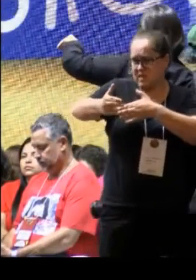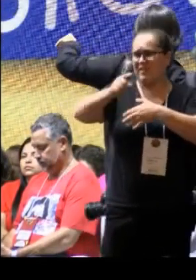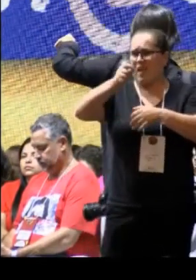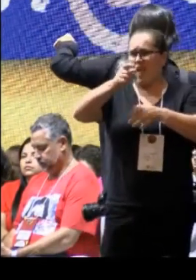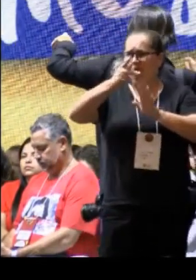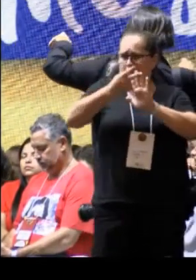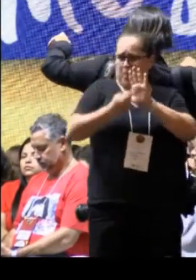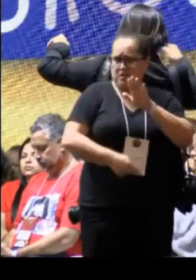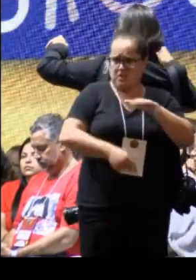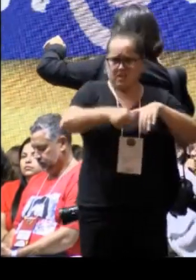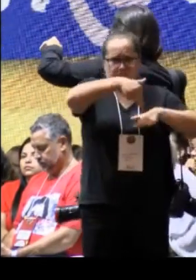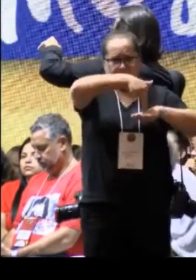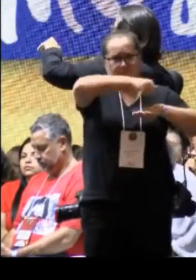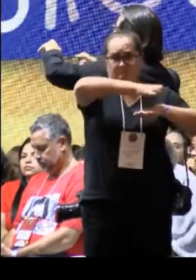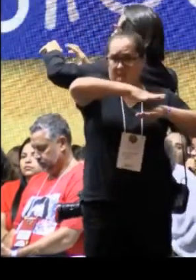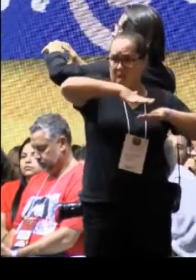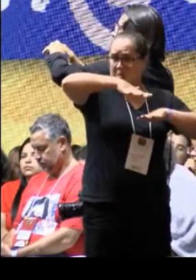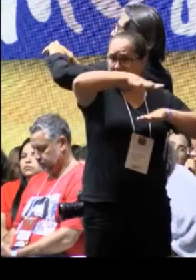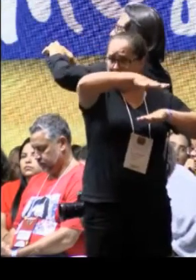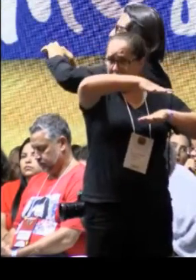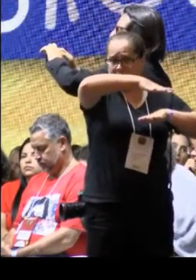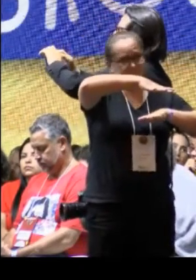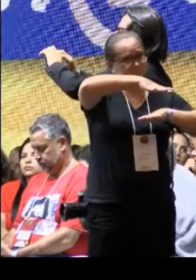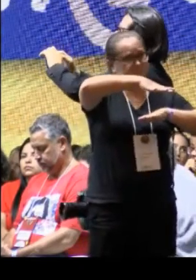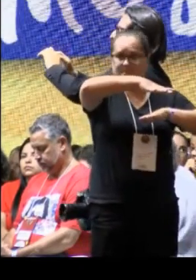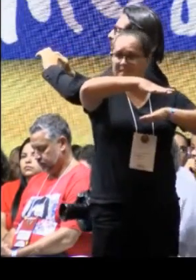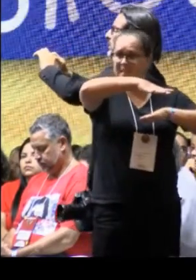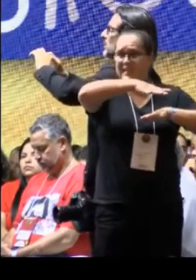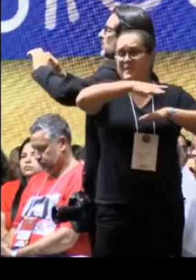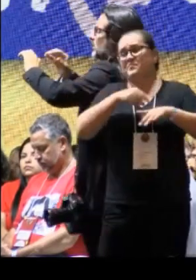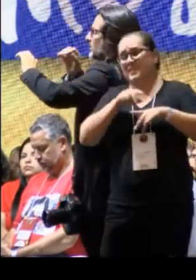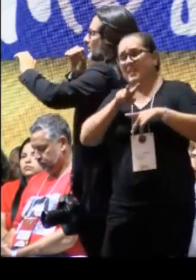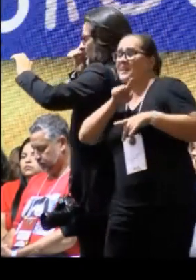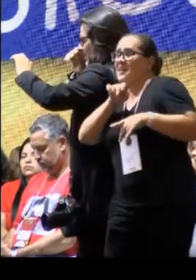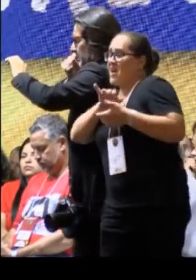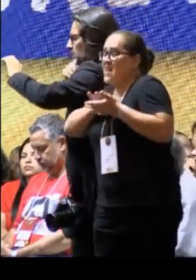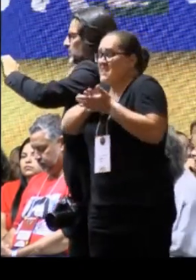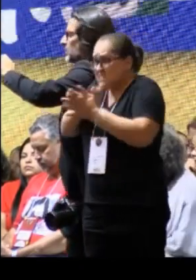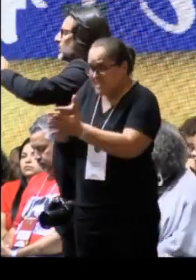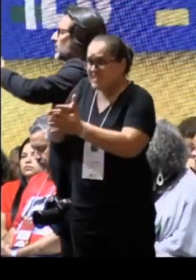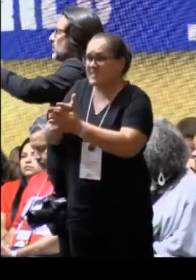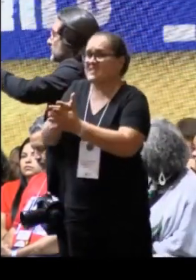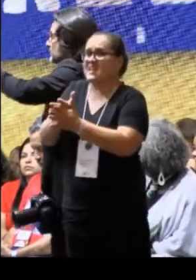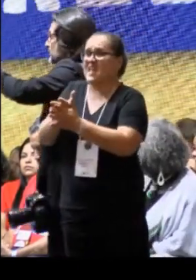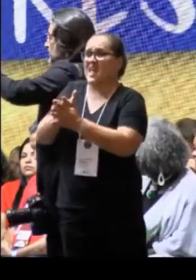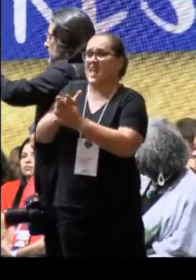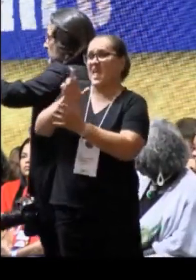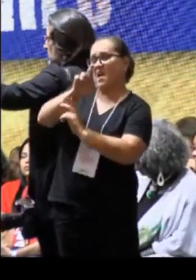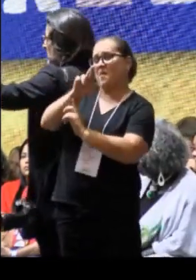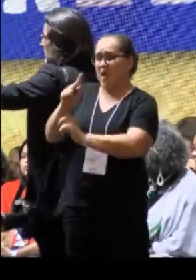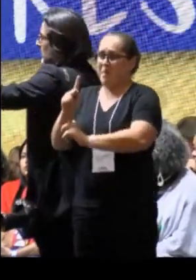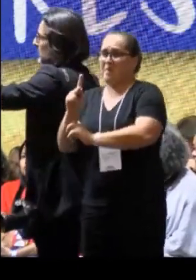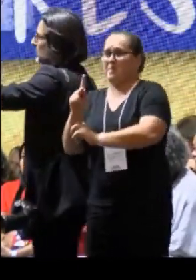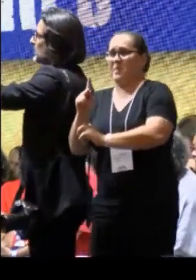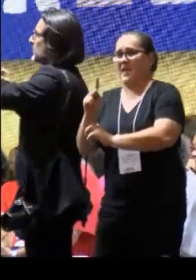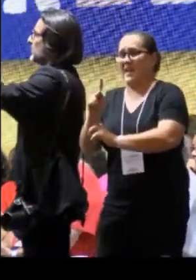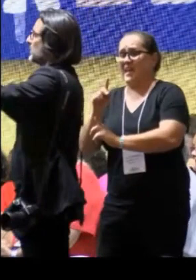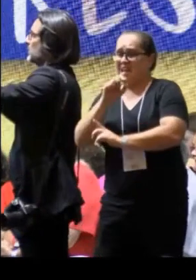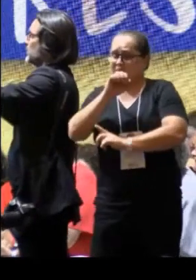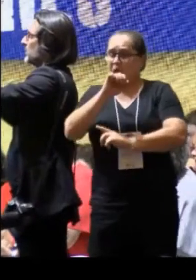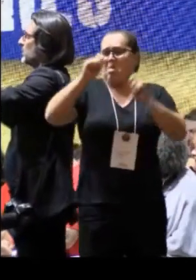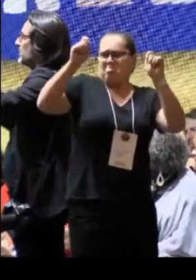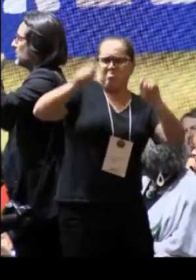que não deu certo em lugar nenhum do mundo e que vai destruir a previdência pública e que, ao invés de gerar